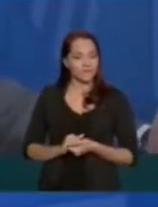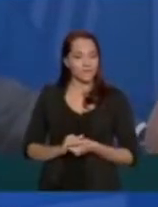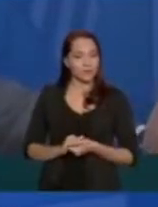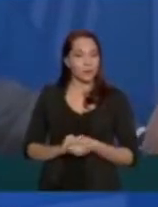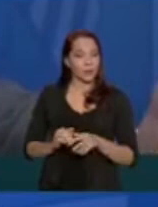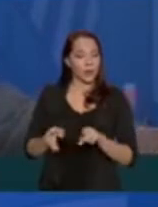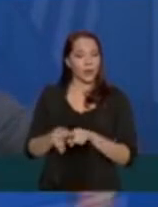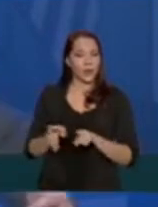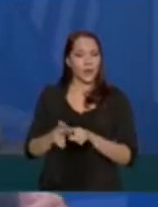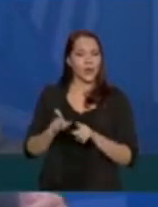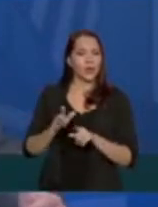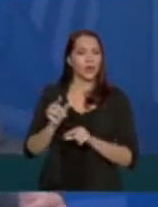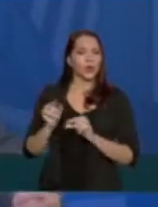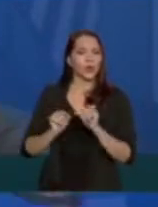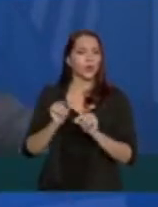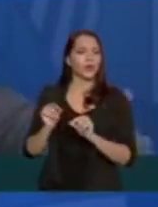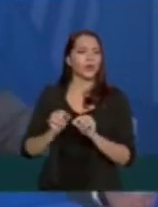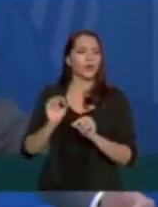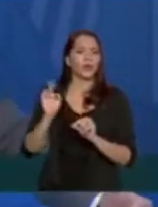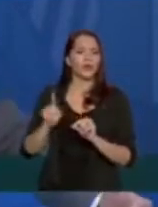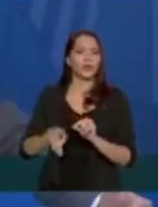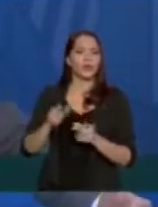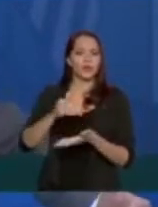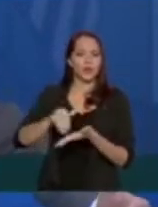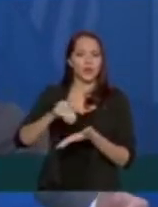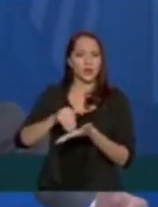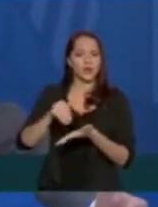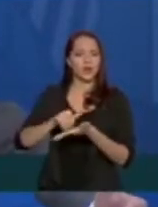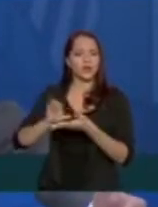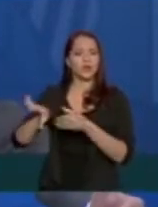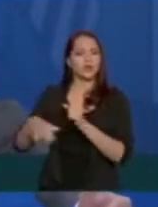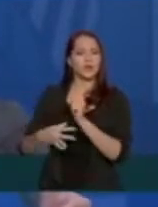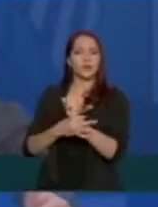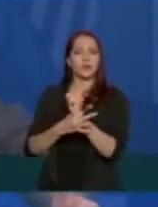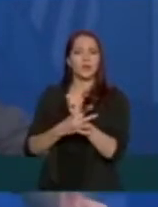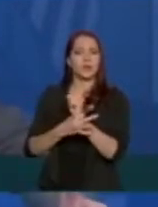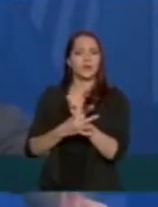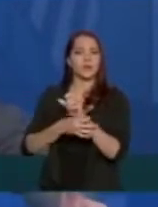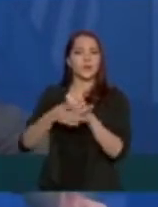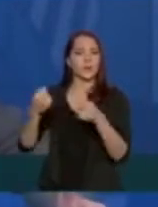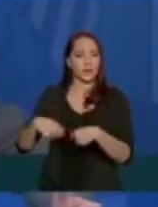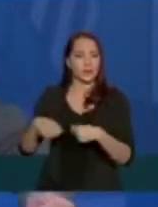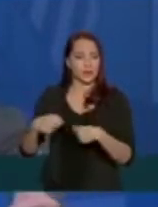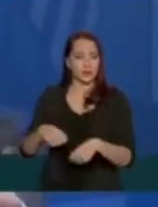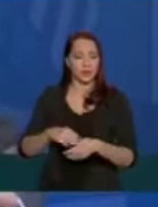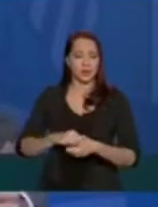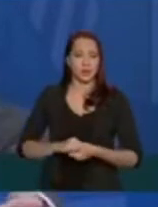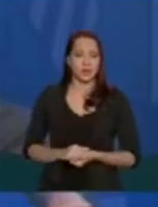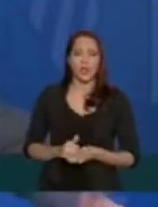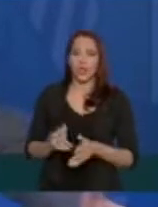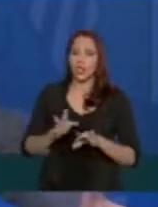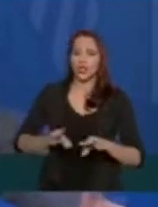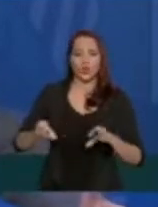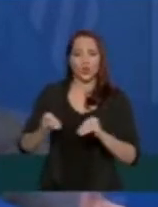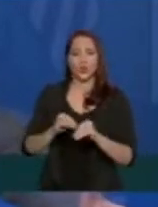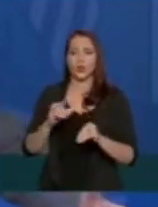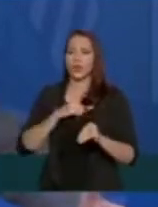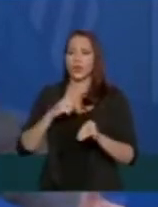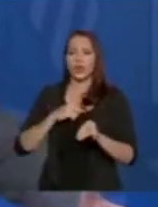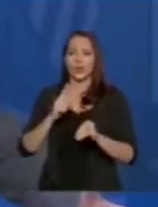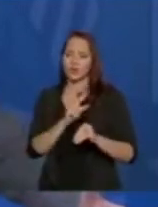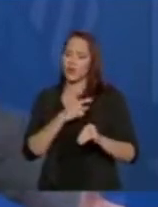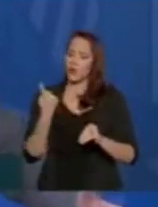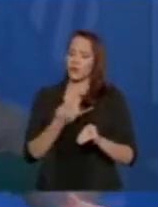corresponder àquilo que as secretarias de segurança necessitam, tudo que tiver ao nosso